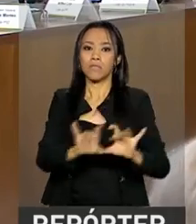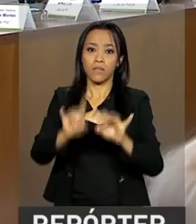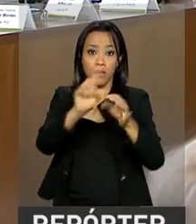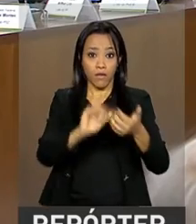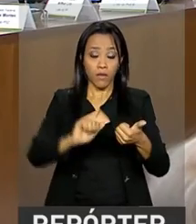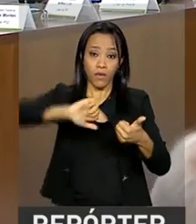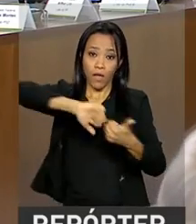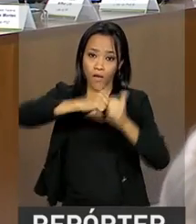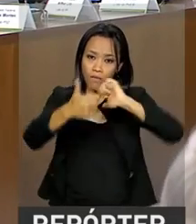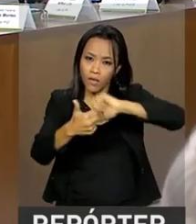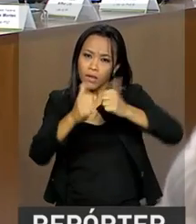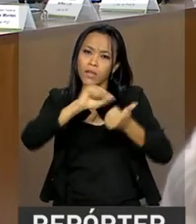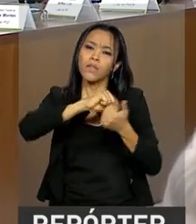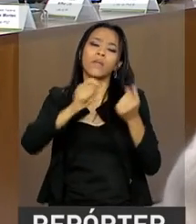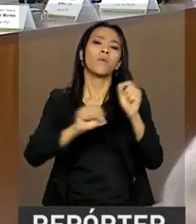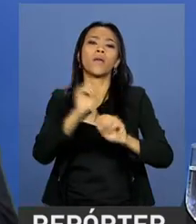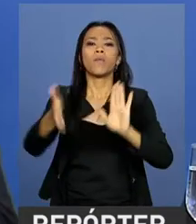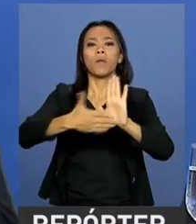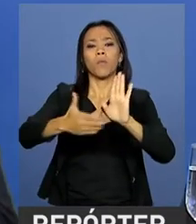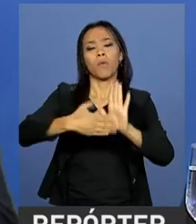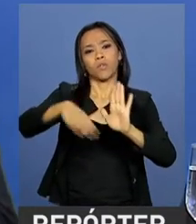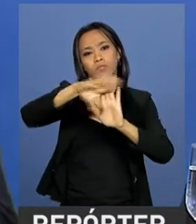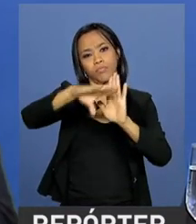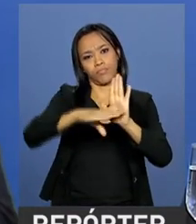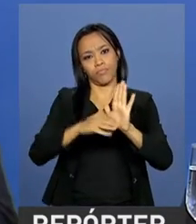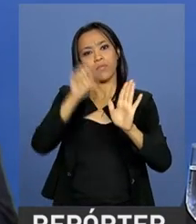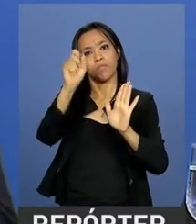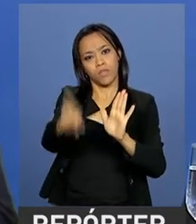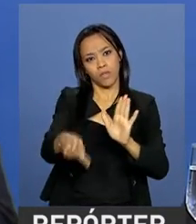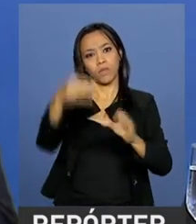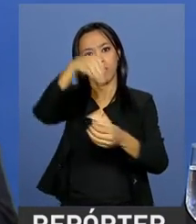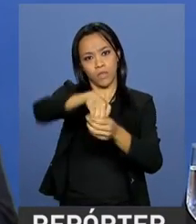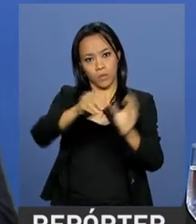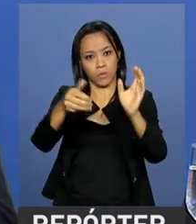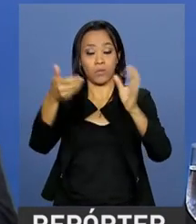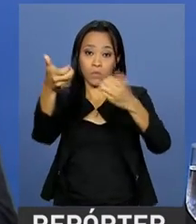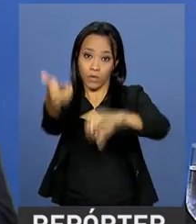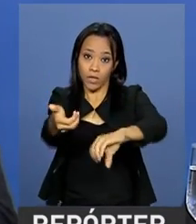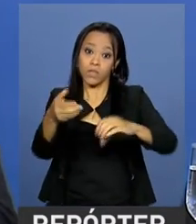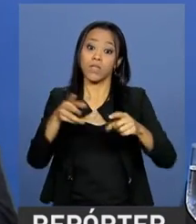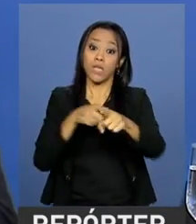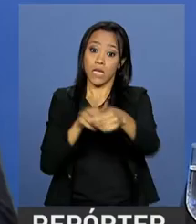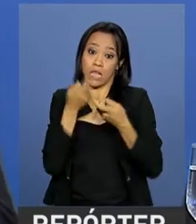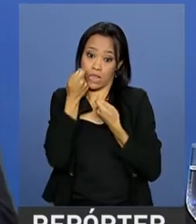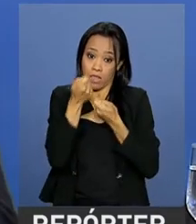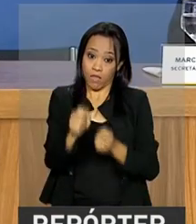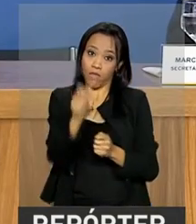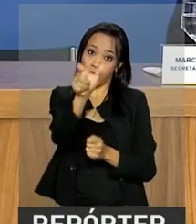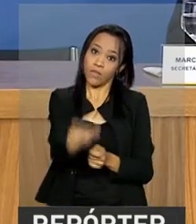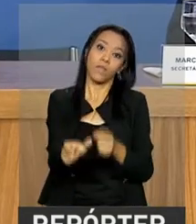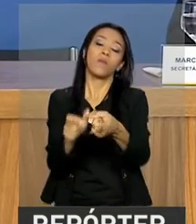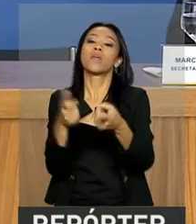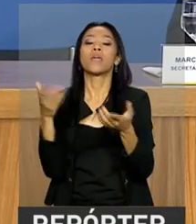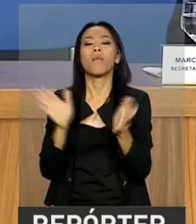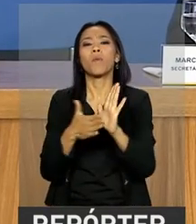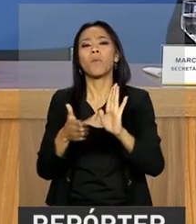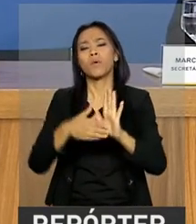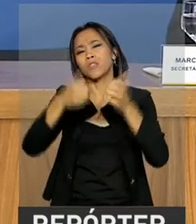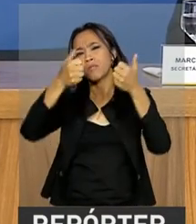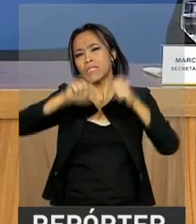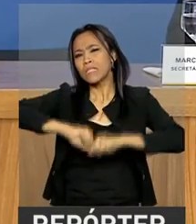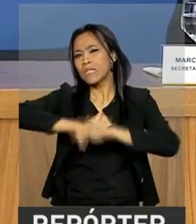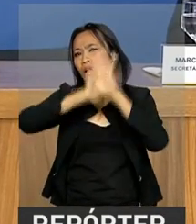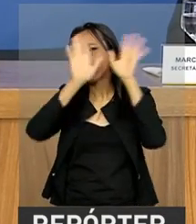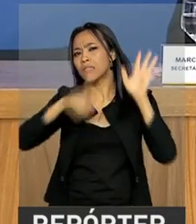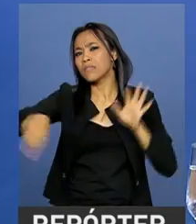a reforma da previdência no congresso antonio imbassahy também defendeu que a proposta seja melhor esclarecida a